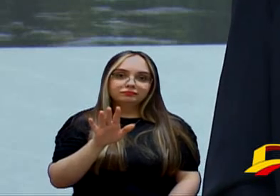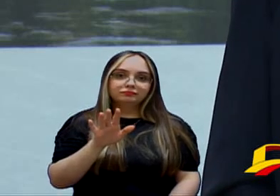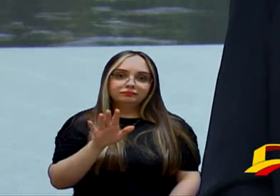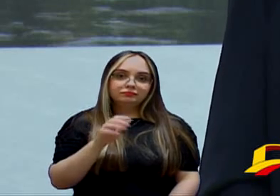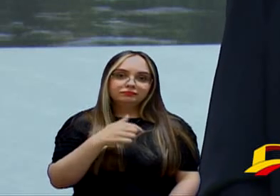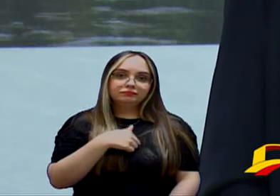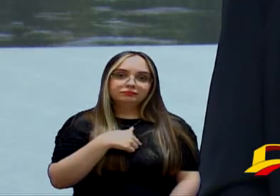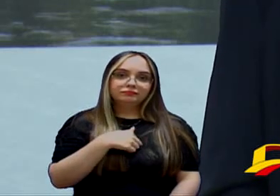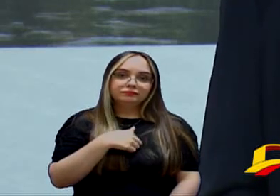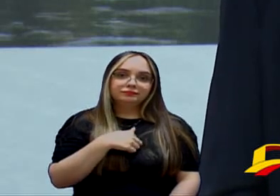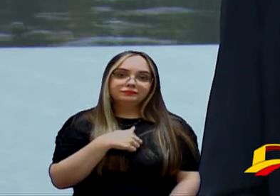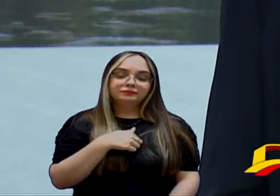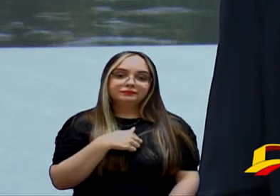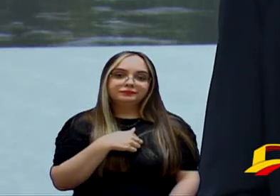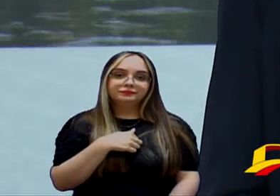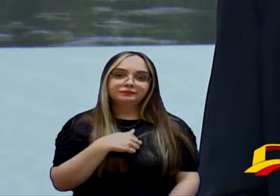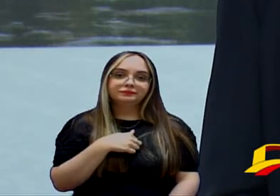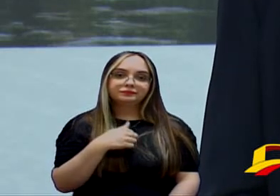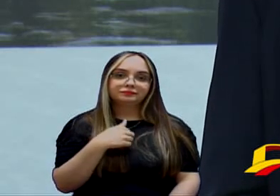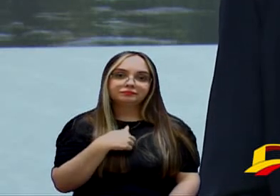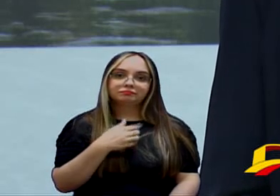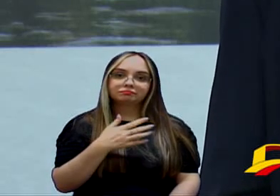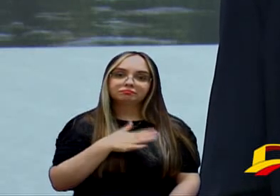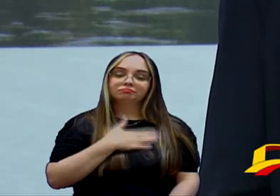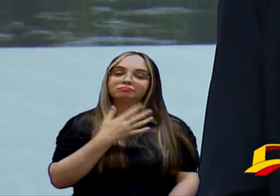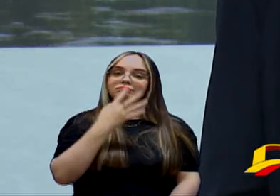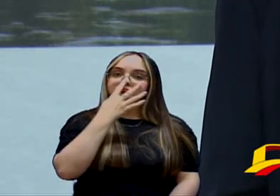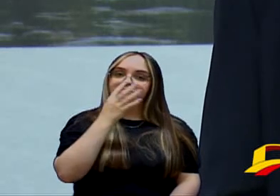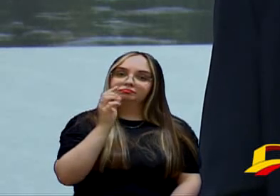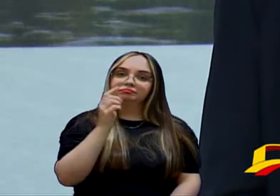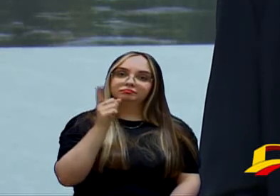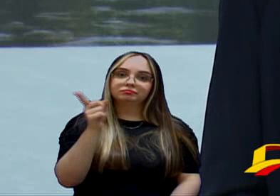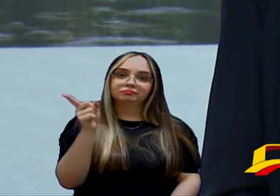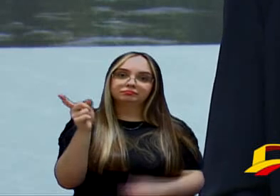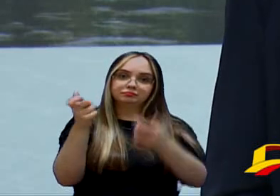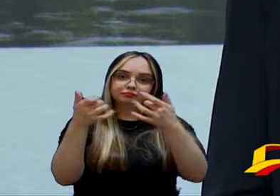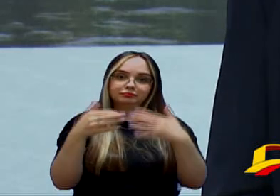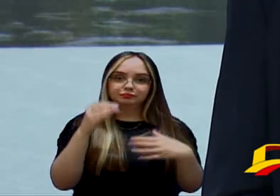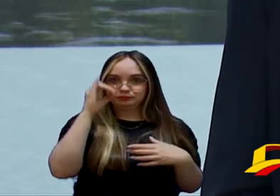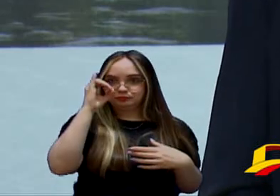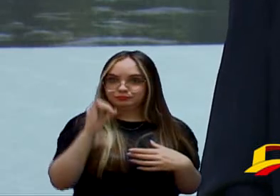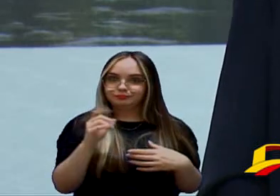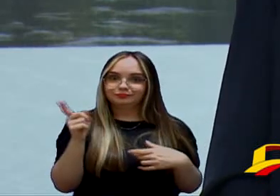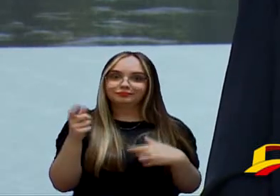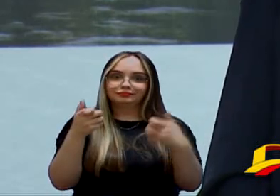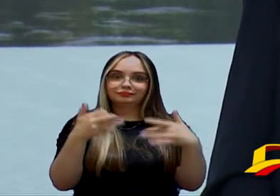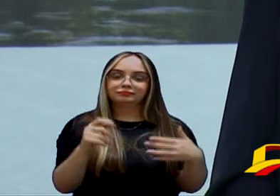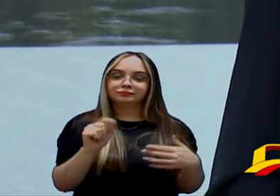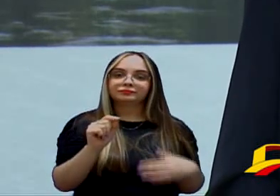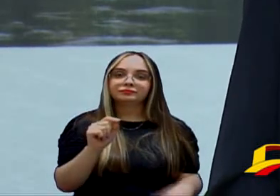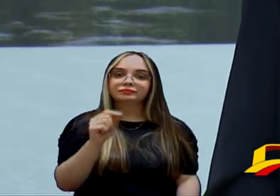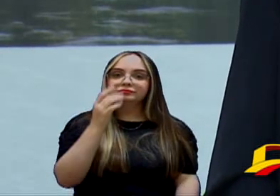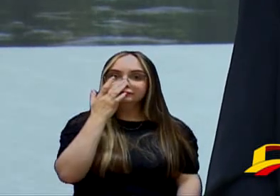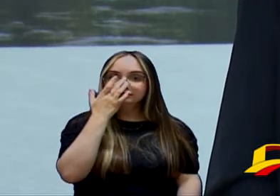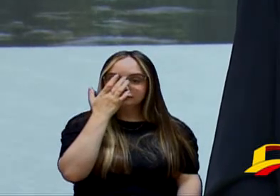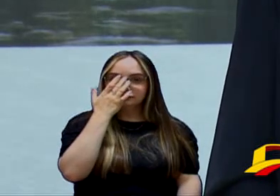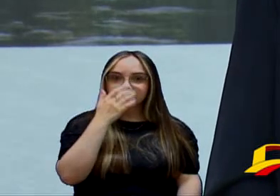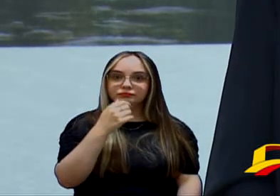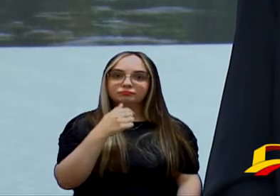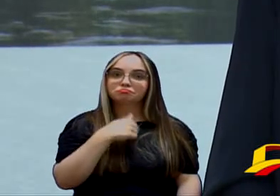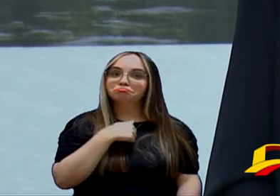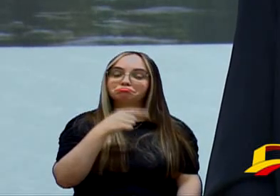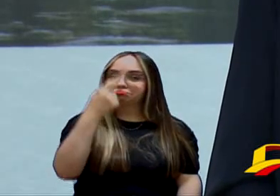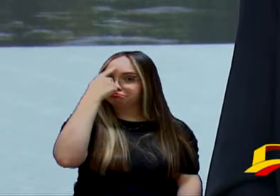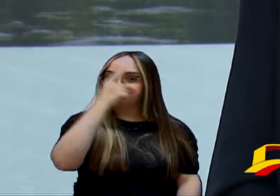eu eu fiquei impactado o vereador Iara com essa sua colocação aqui que eu não tinha